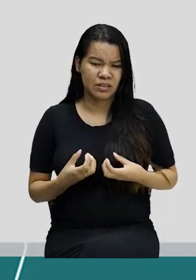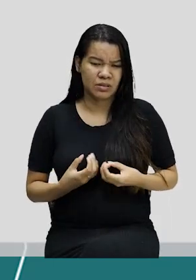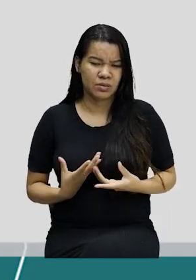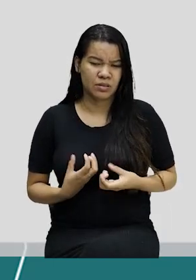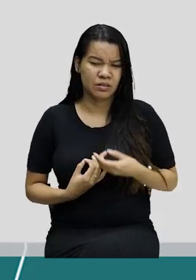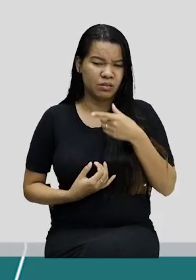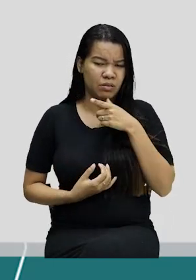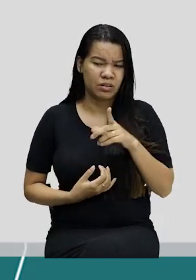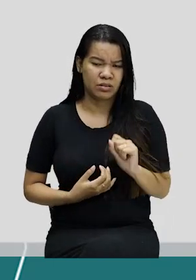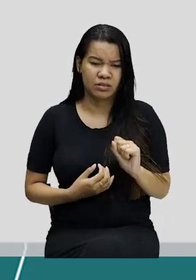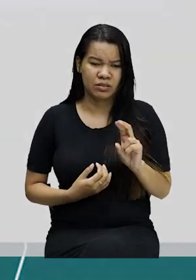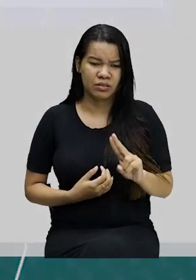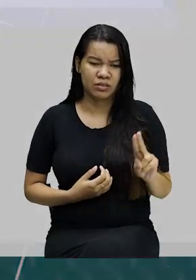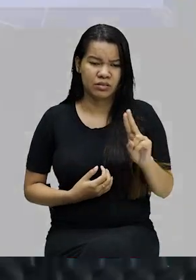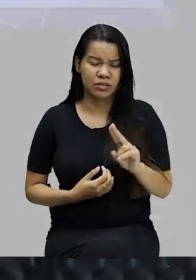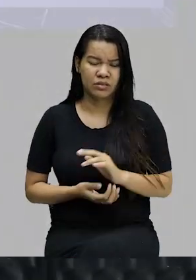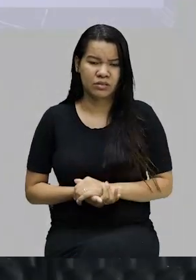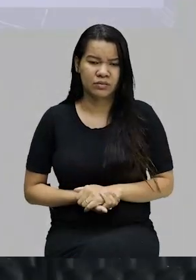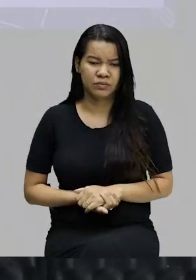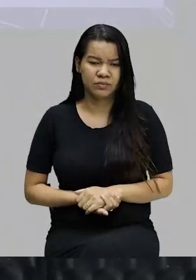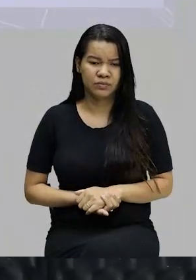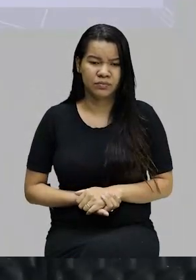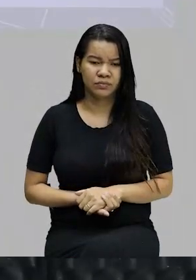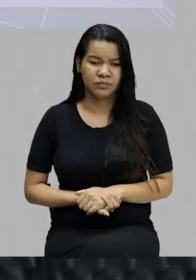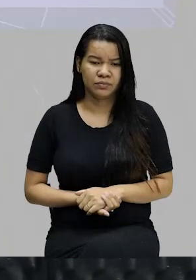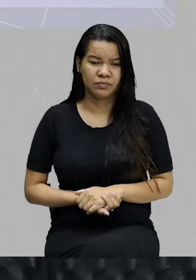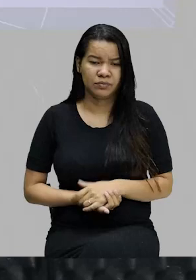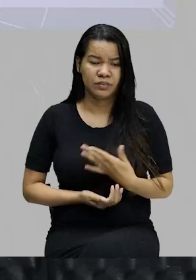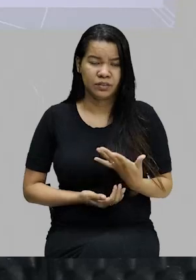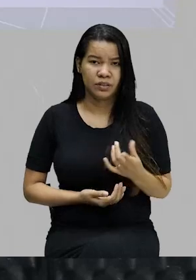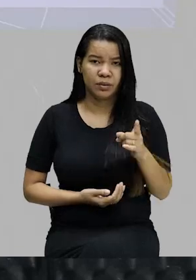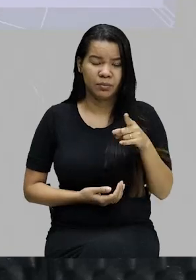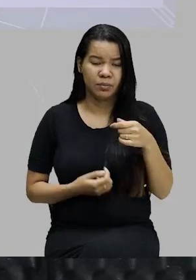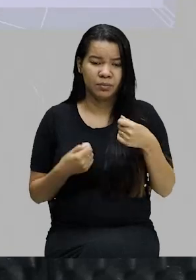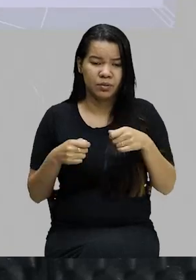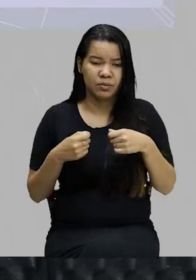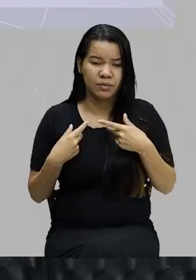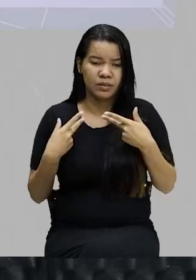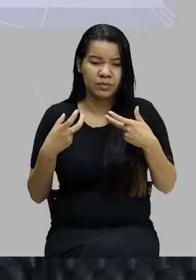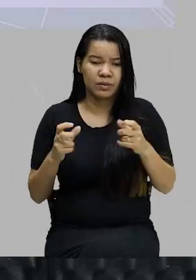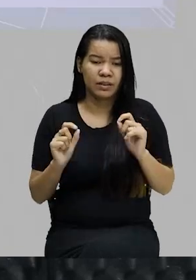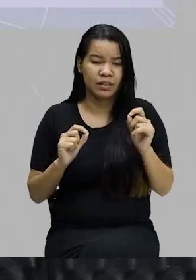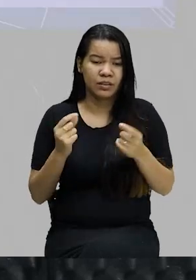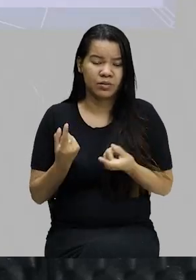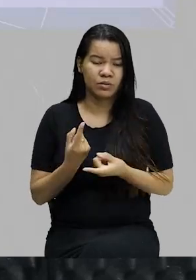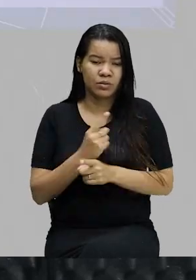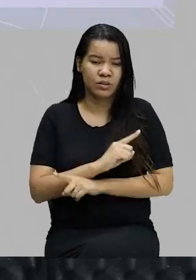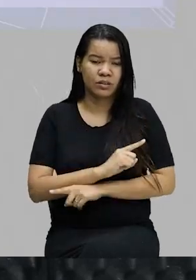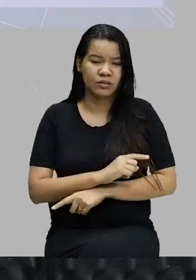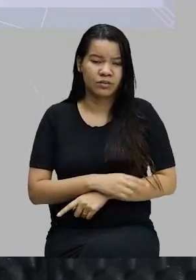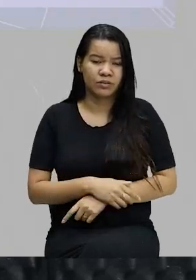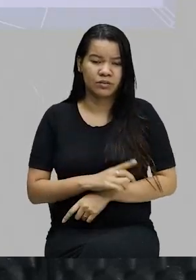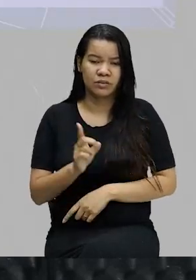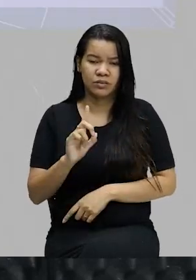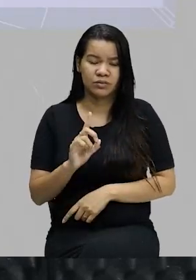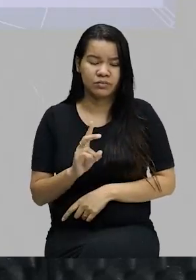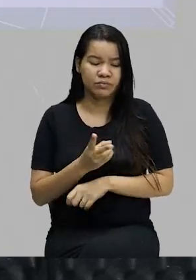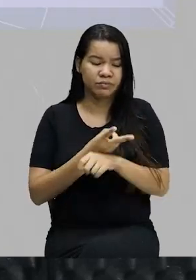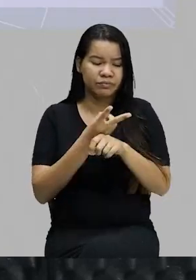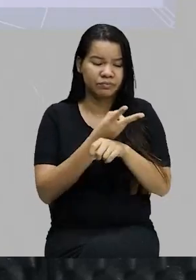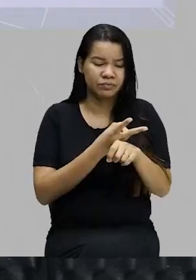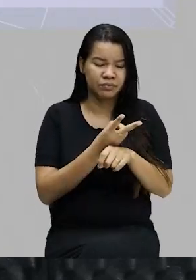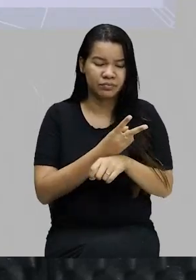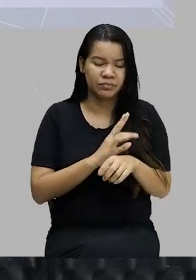dúvida expressa na linguagem utilizada pelos artistas barrocos. Então, vocês podem perceber que é totalmente o contrário, né? Eles não vão mais buscar todo